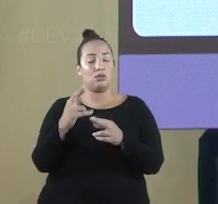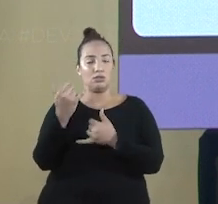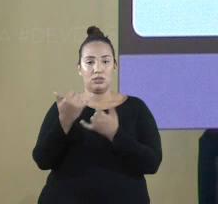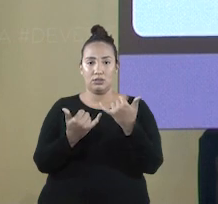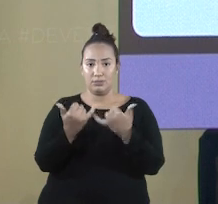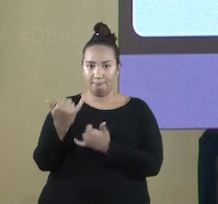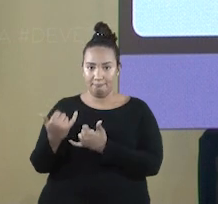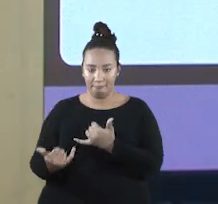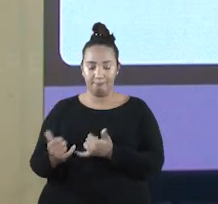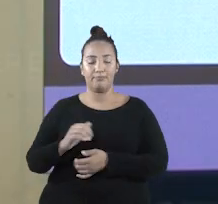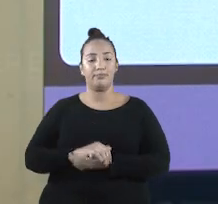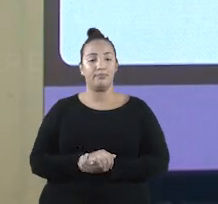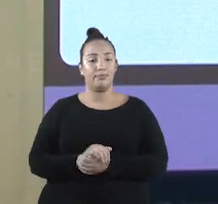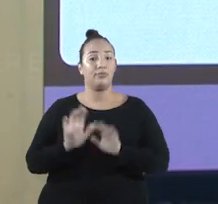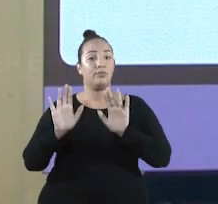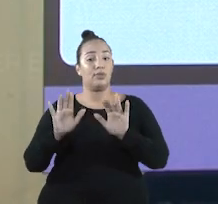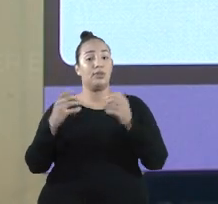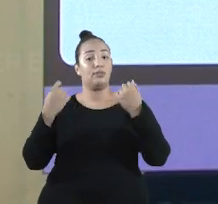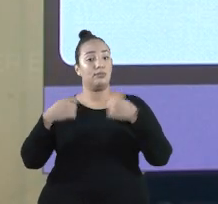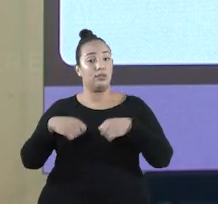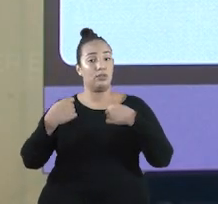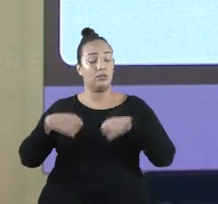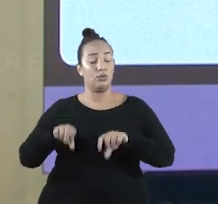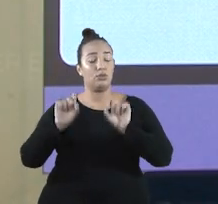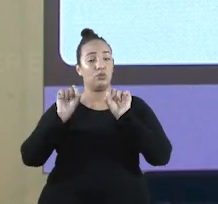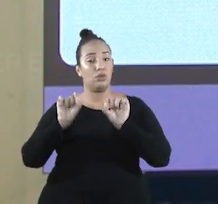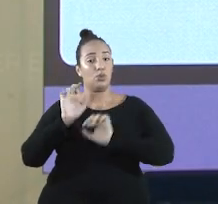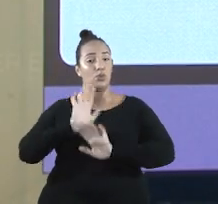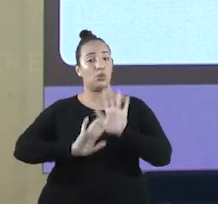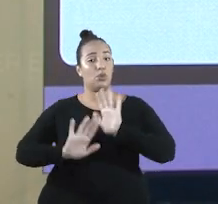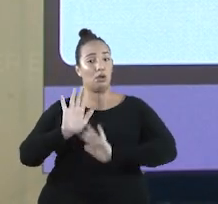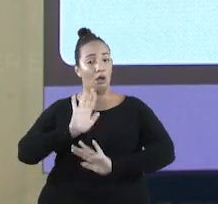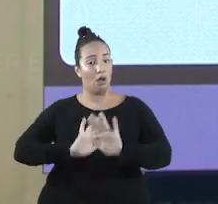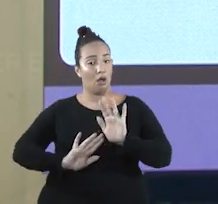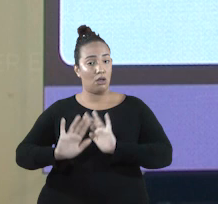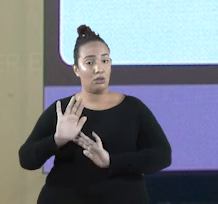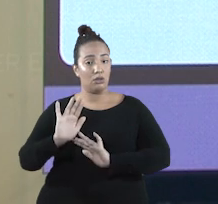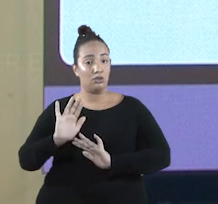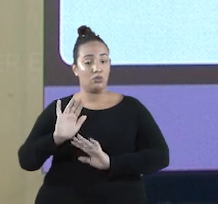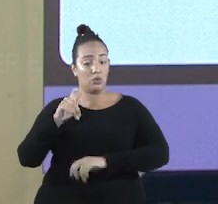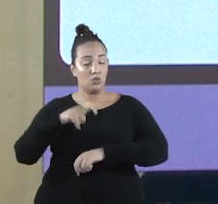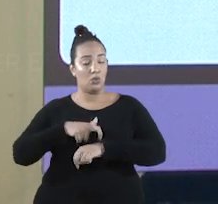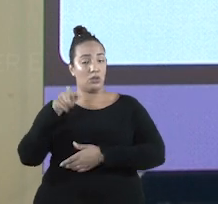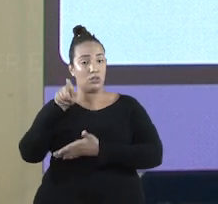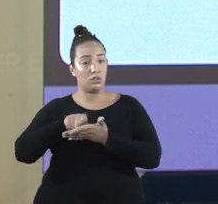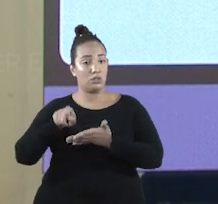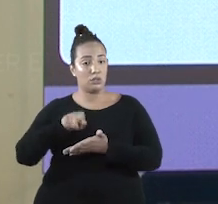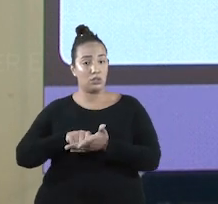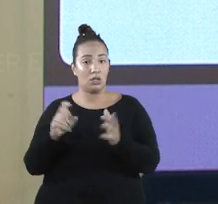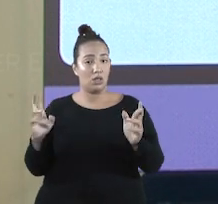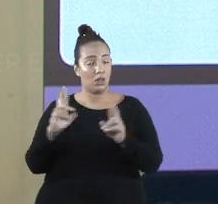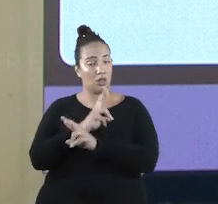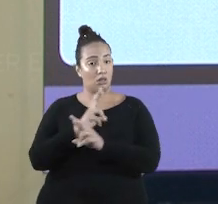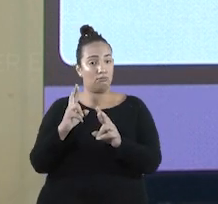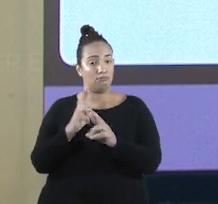de semelhanças. No entanto, devemos tomar muito cuidado na hora de escrever